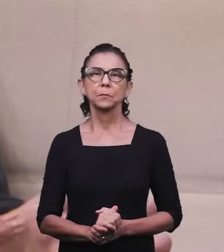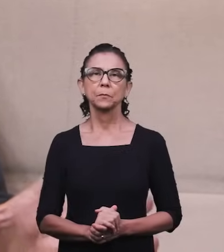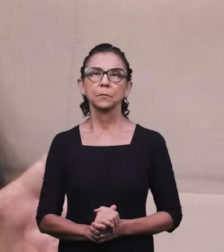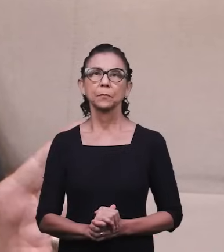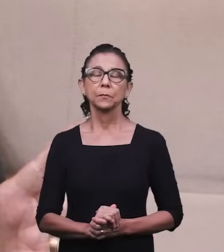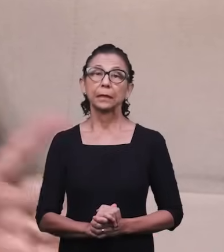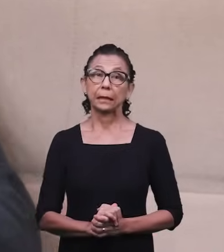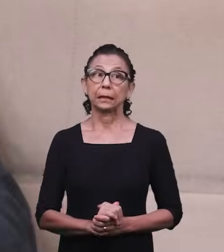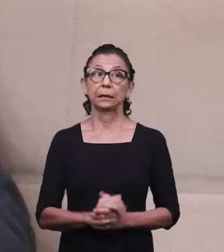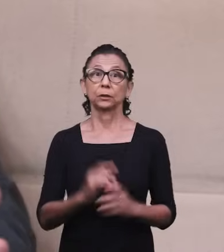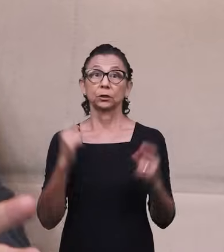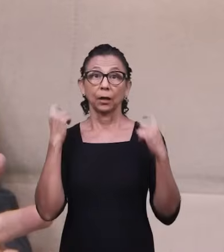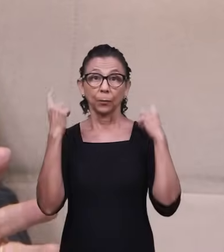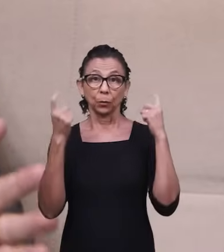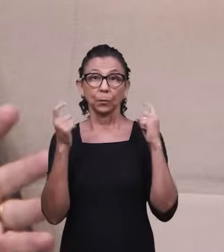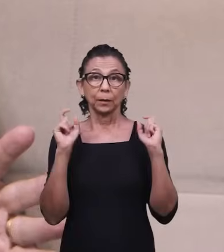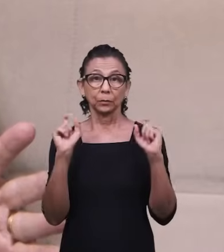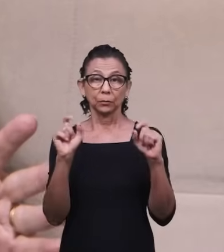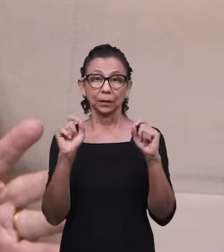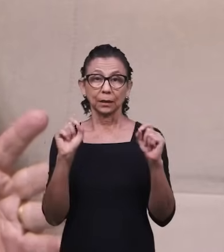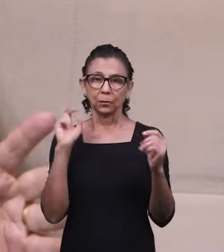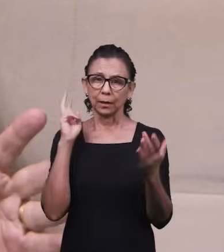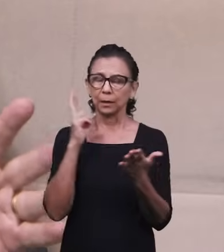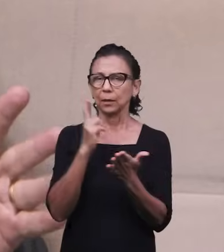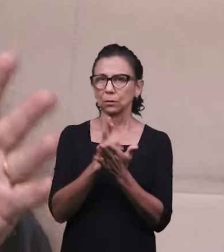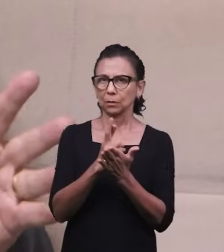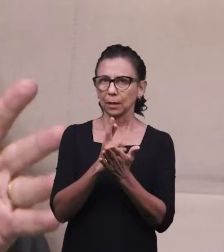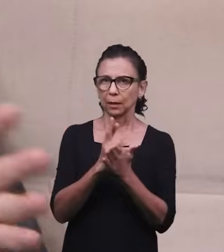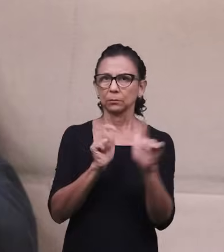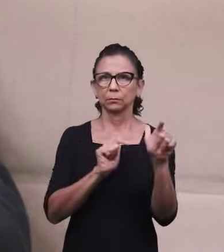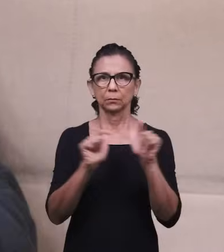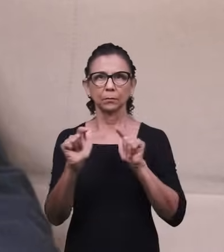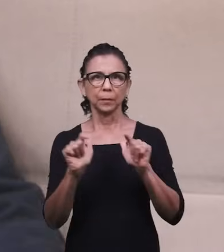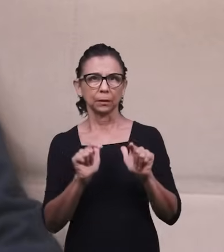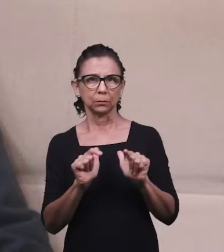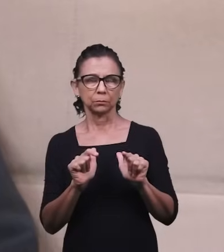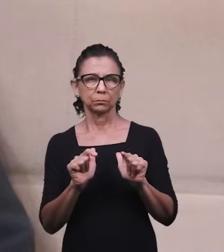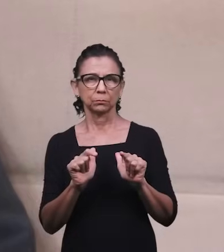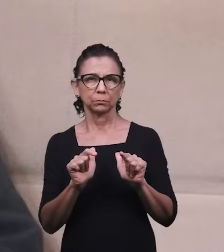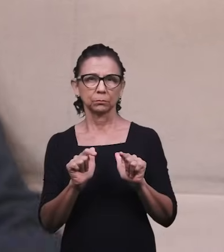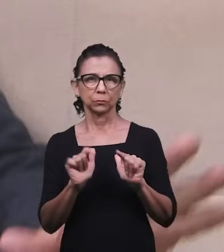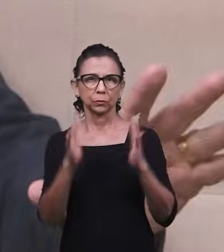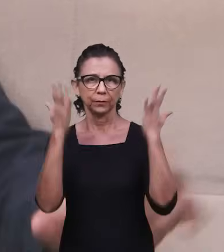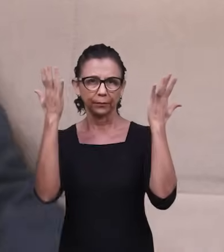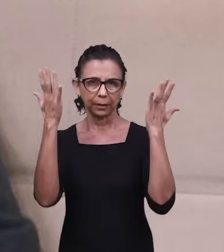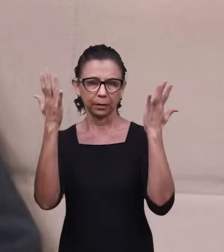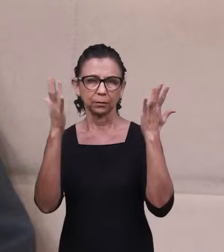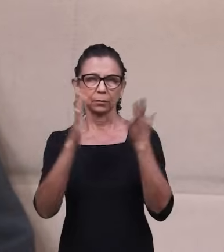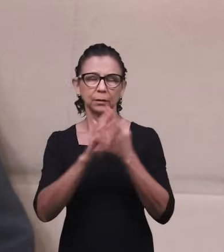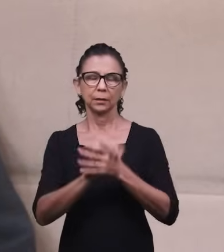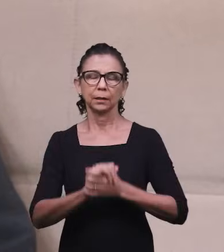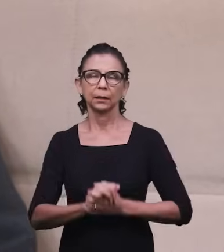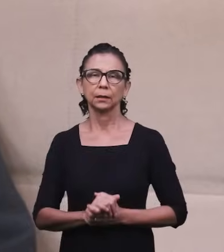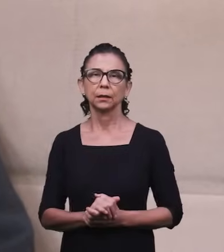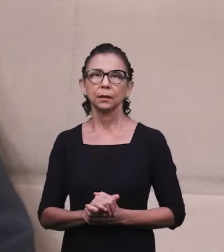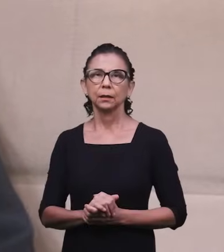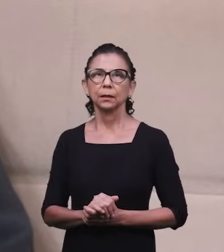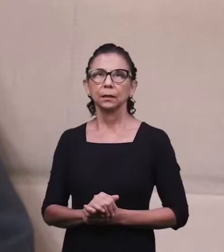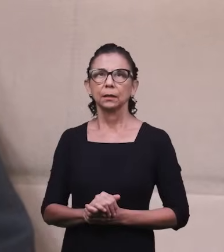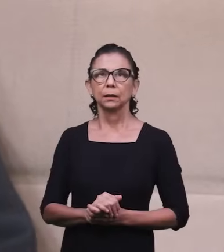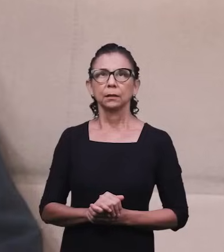A grande preocupação é o resultado, tá certo? O resultado do trabalho. E o Josias tocou num ponto ali